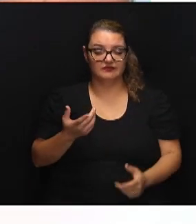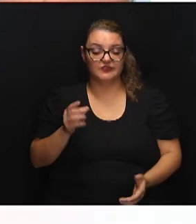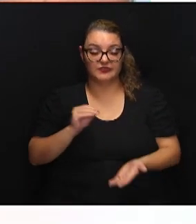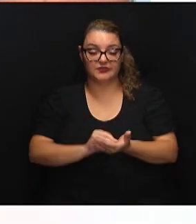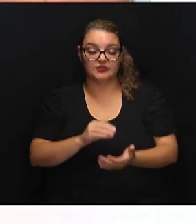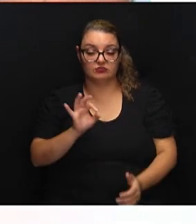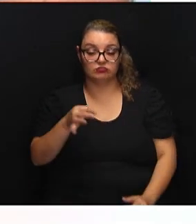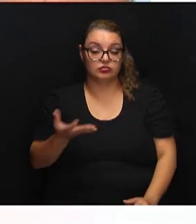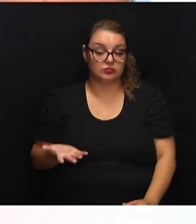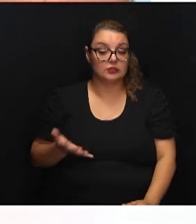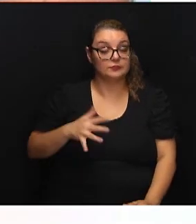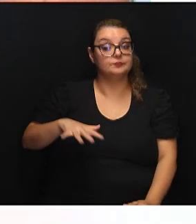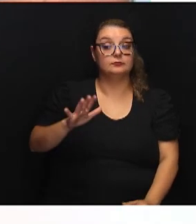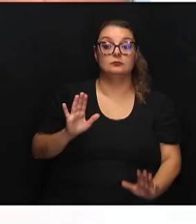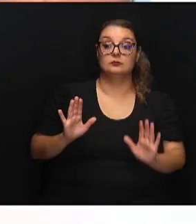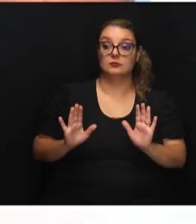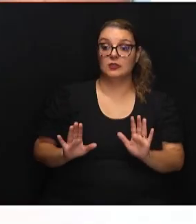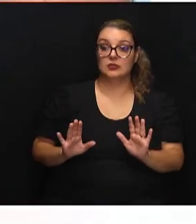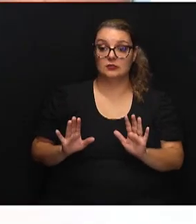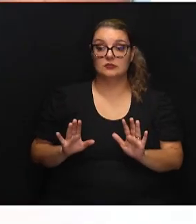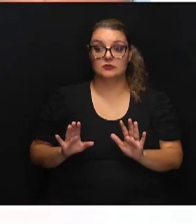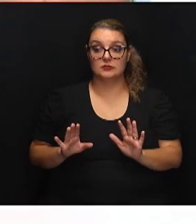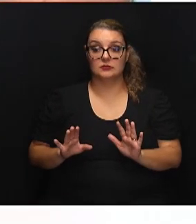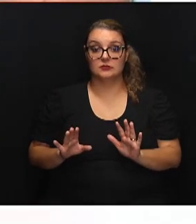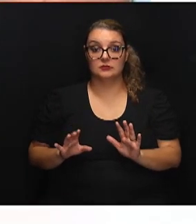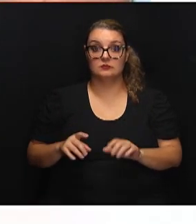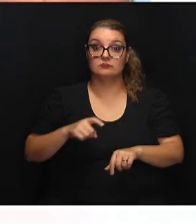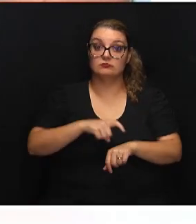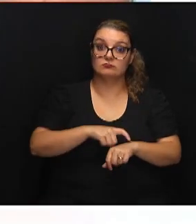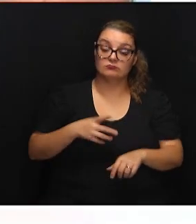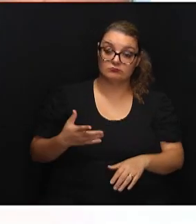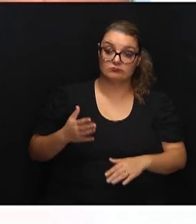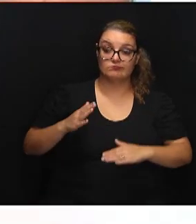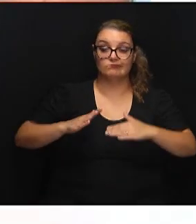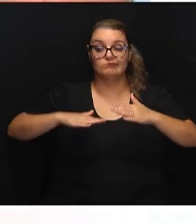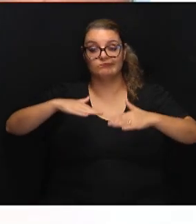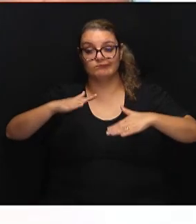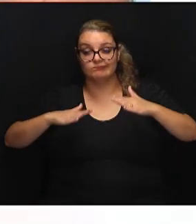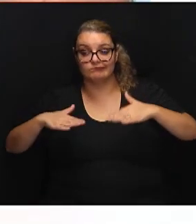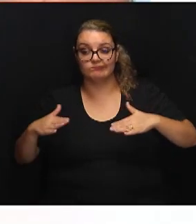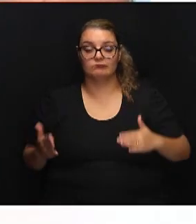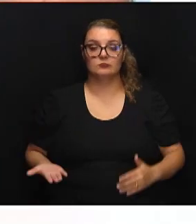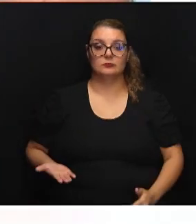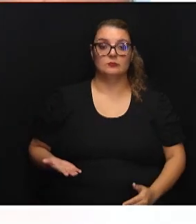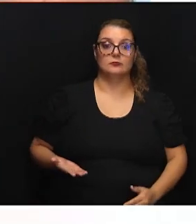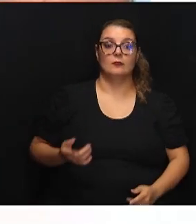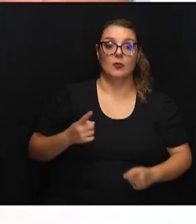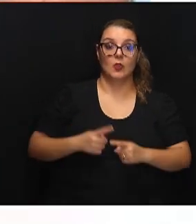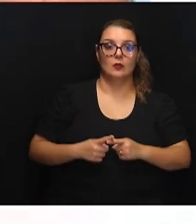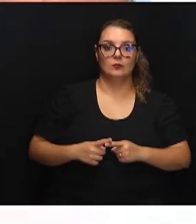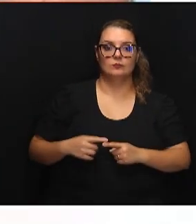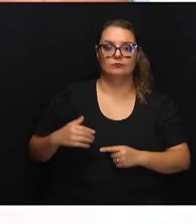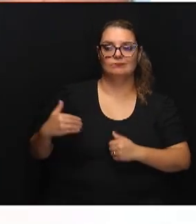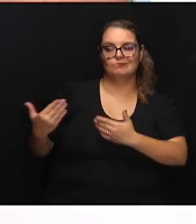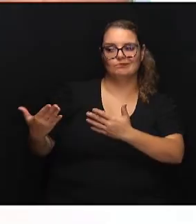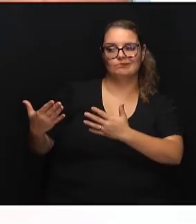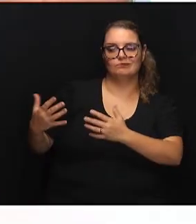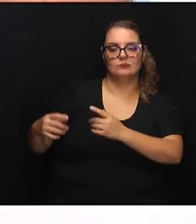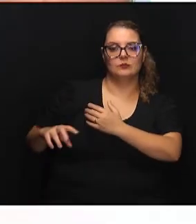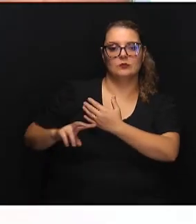Mas, apesar disso, o cenário é de instabilidade porque, por outro lado, o cenário externo é muito conturbado neste